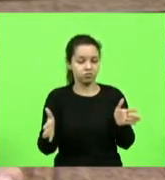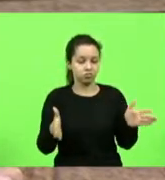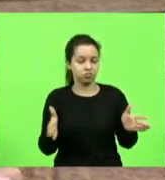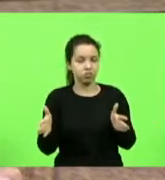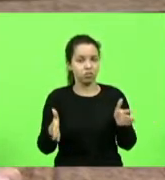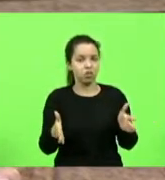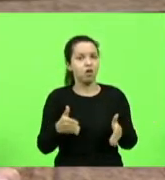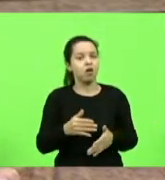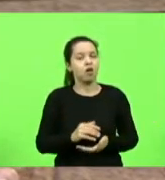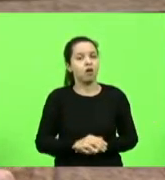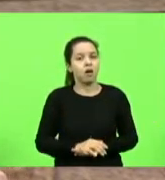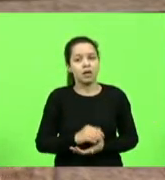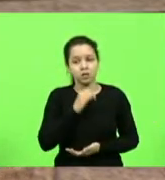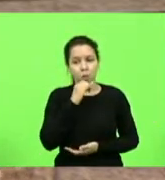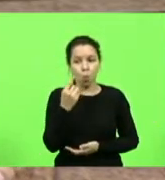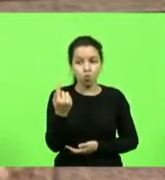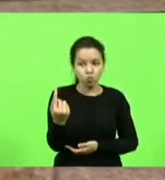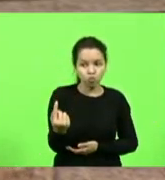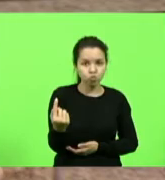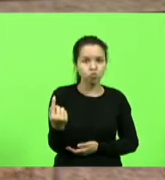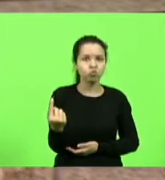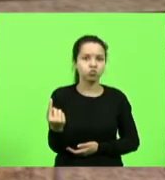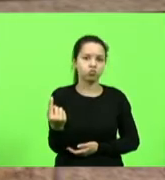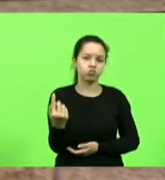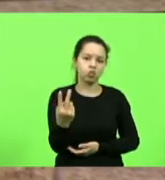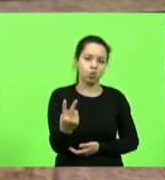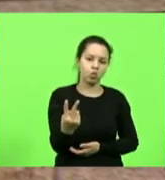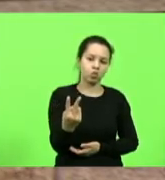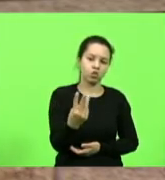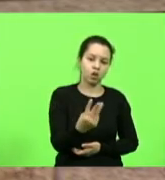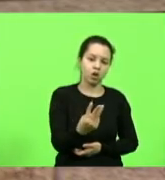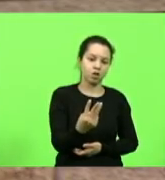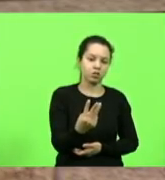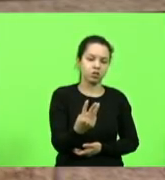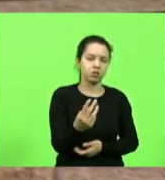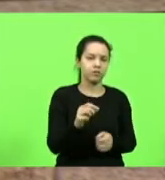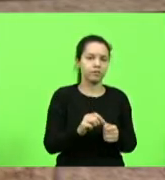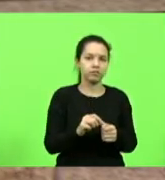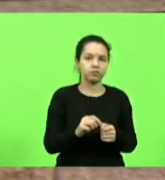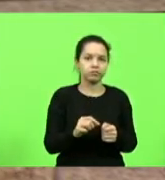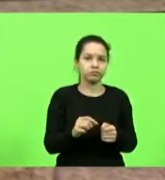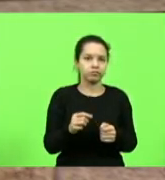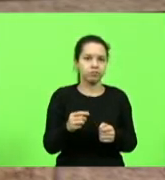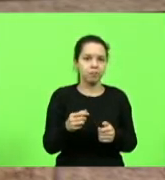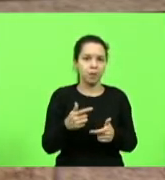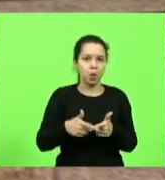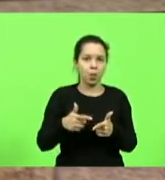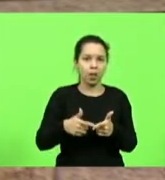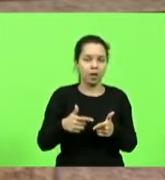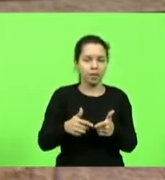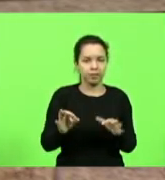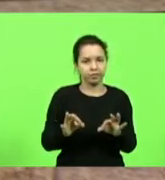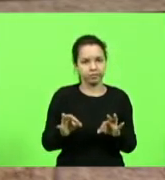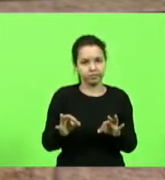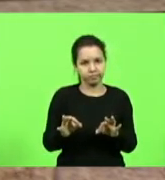estar, ter dois, três ali que não esteja funcionando. Todos têm que estar funcionando. Ele joga moléculas ali,